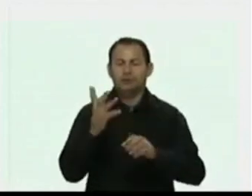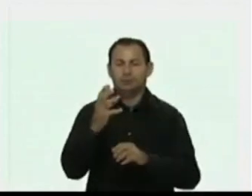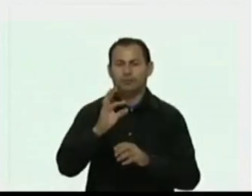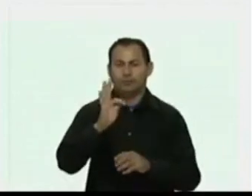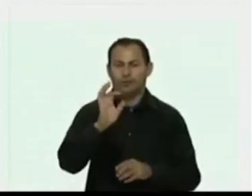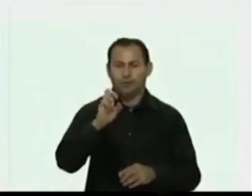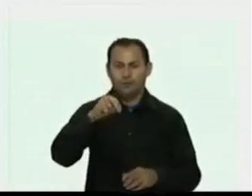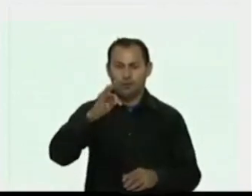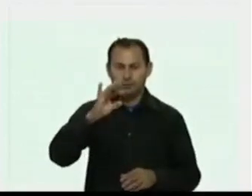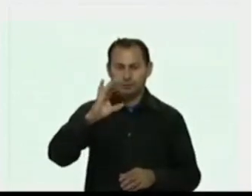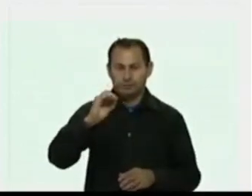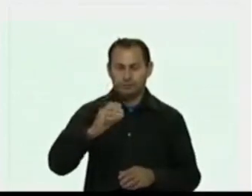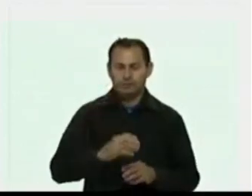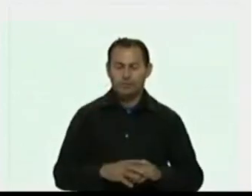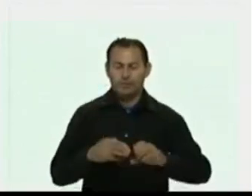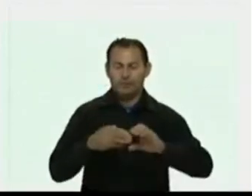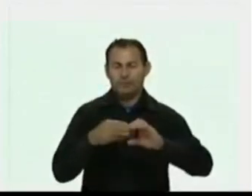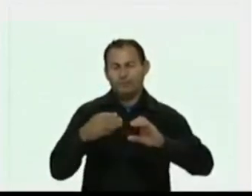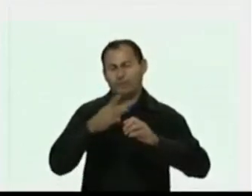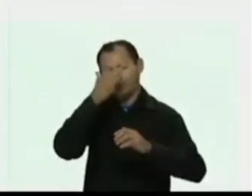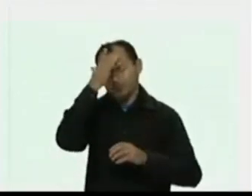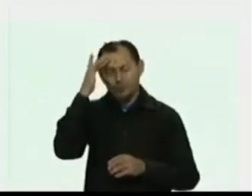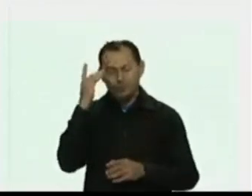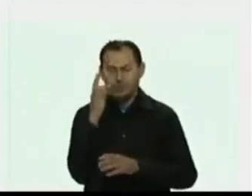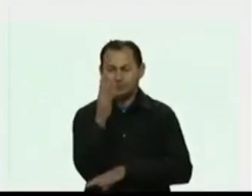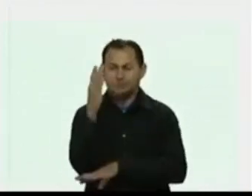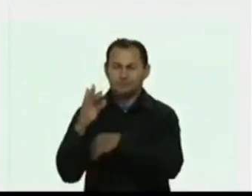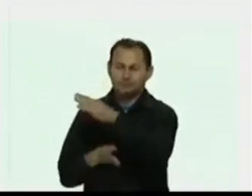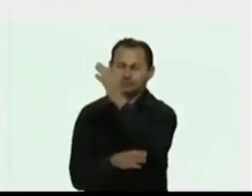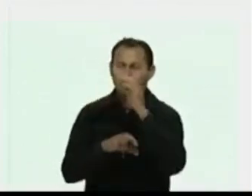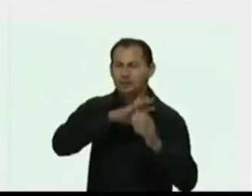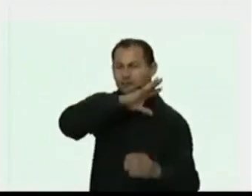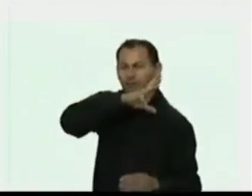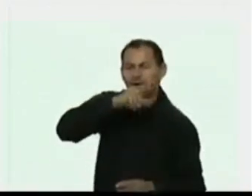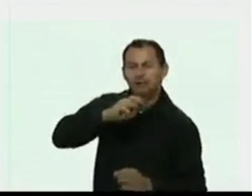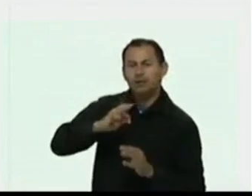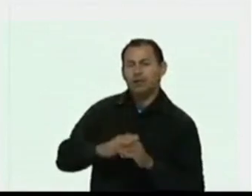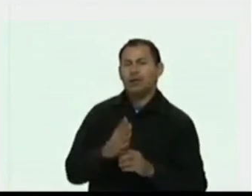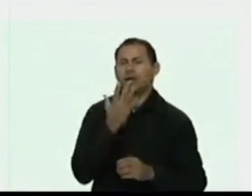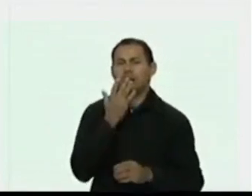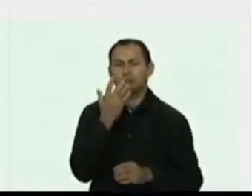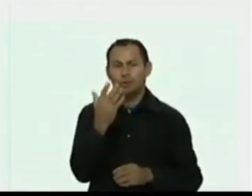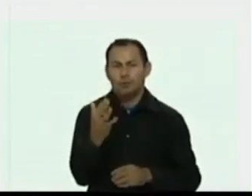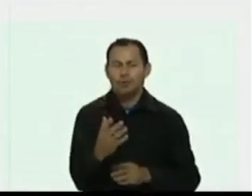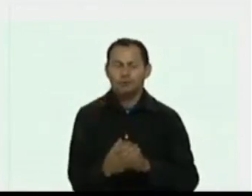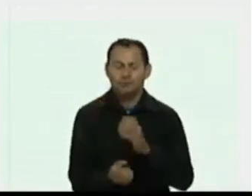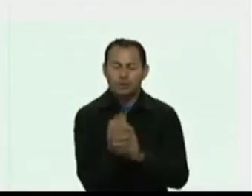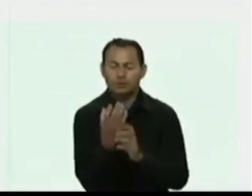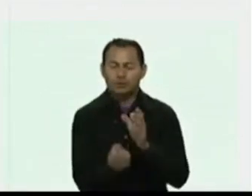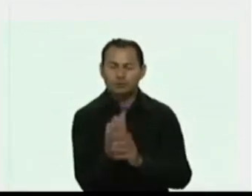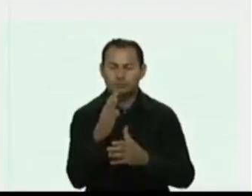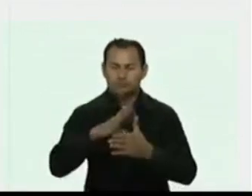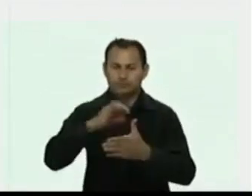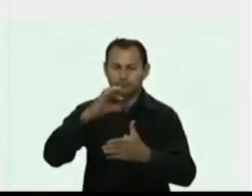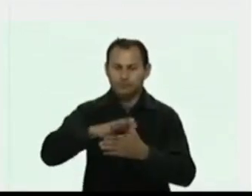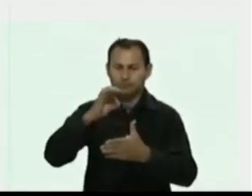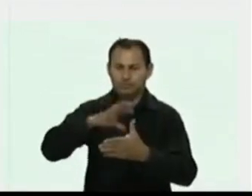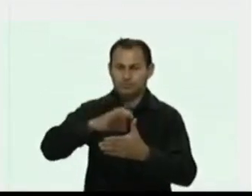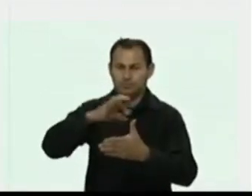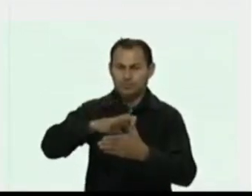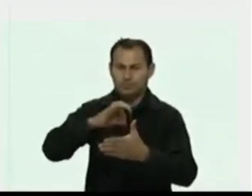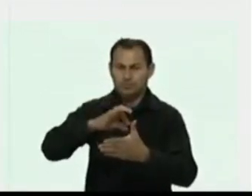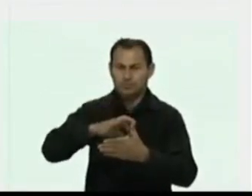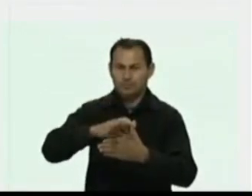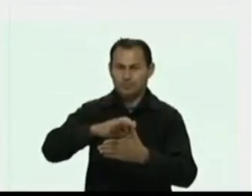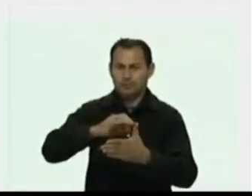fenótipo das pessoas, das plantas, dos animais, quer dizer, então cores, produções de proteína e de tudo mais, tudo